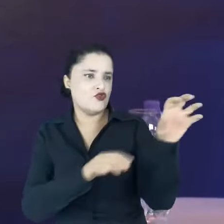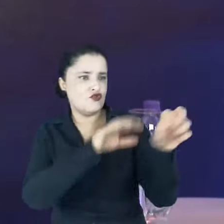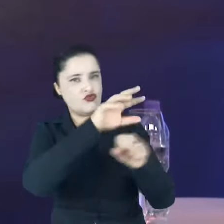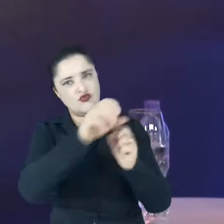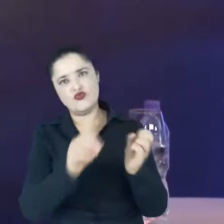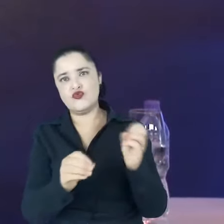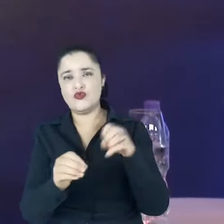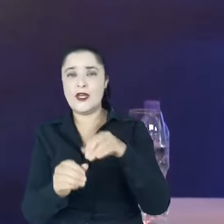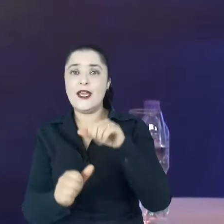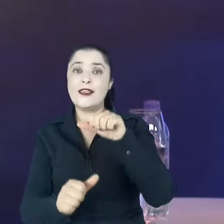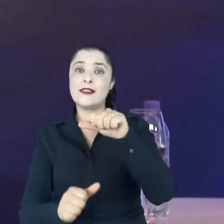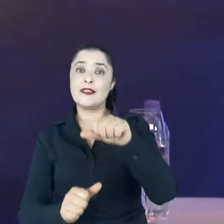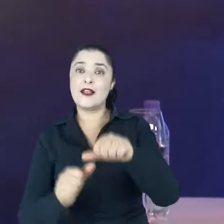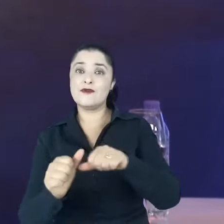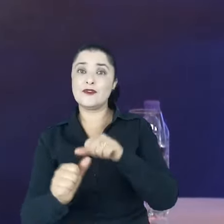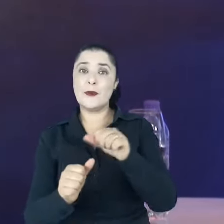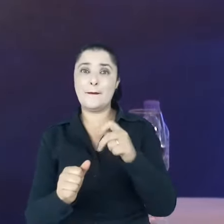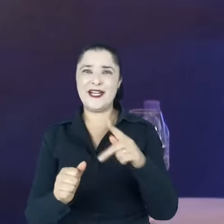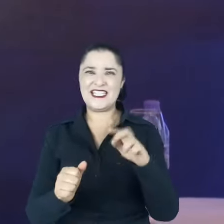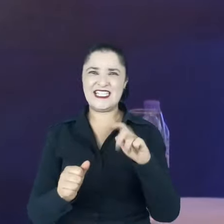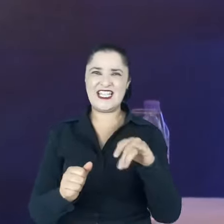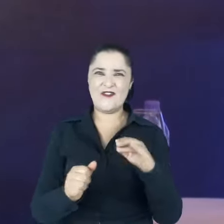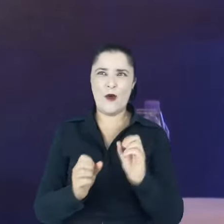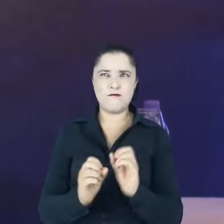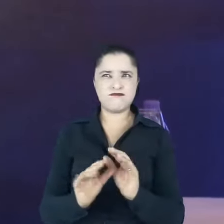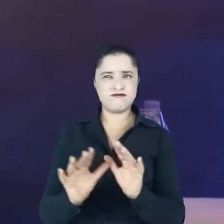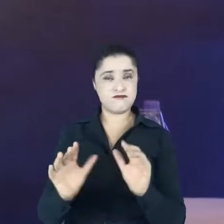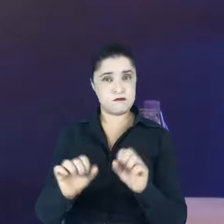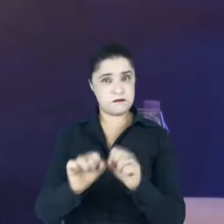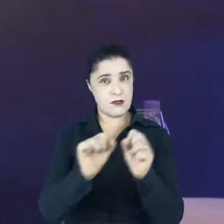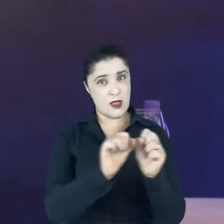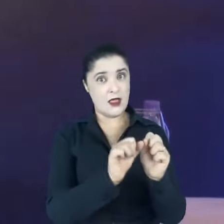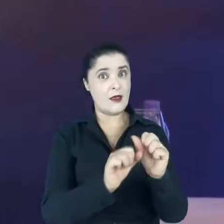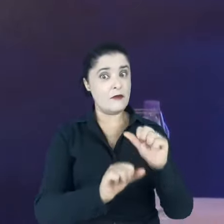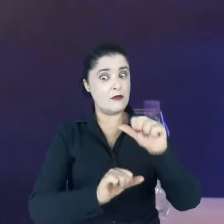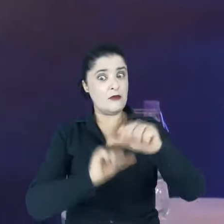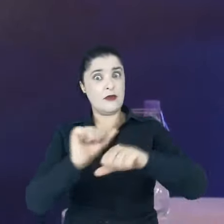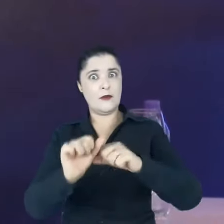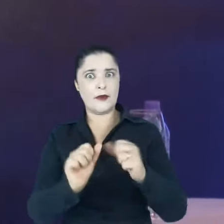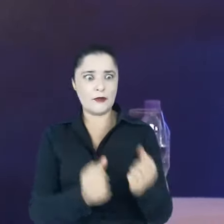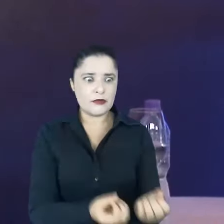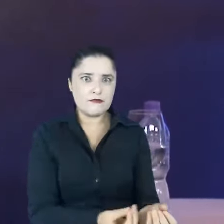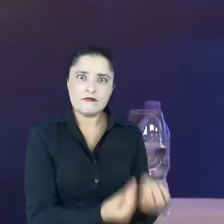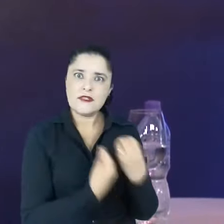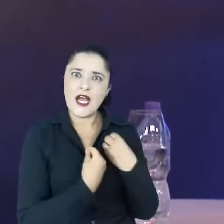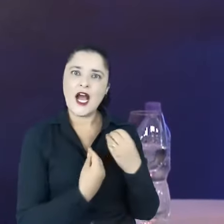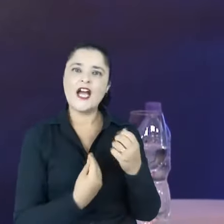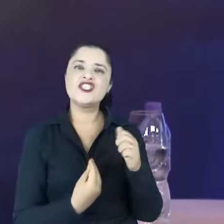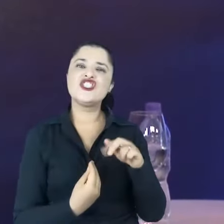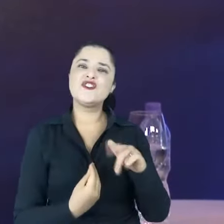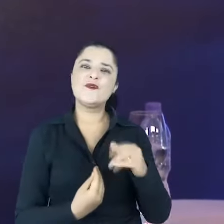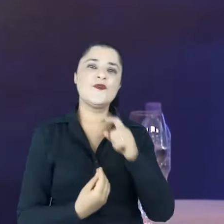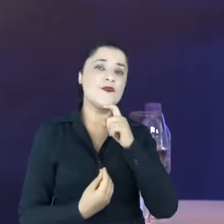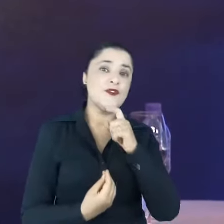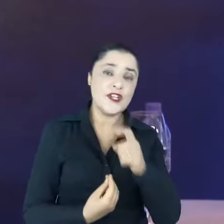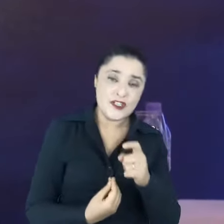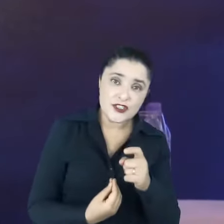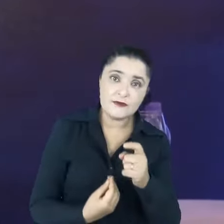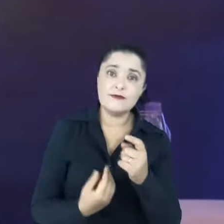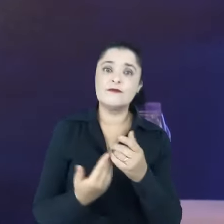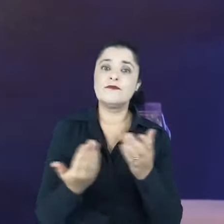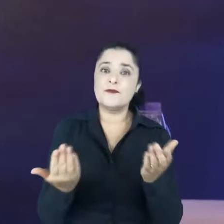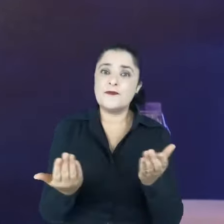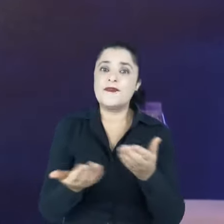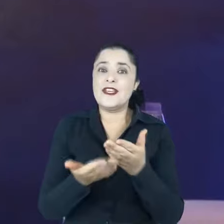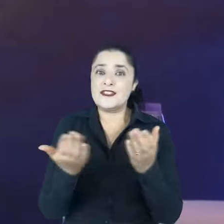um passivo ambiental num precioso ativo verde, que eu fico